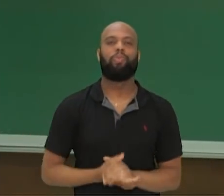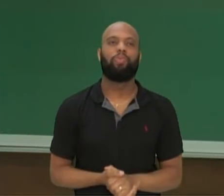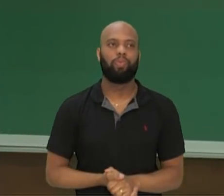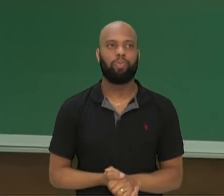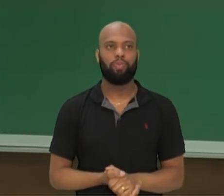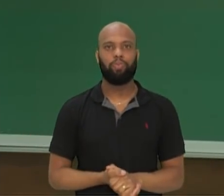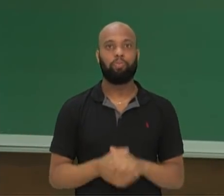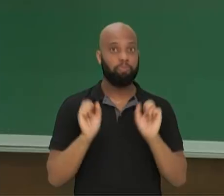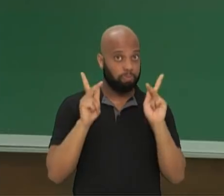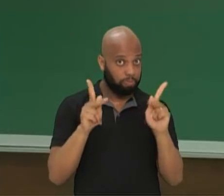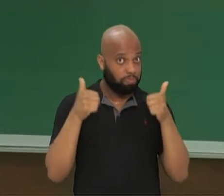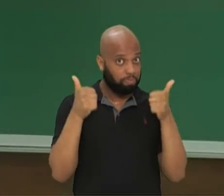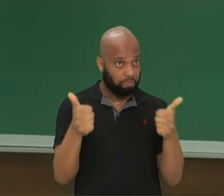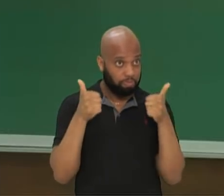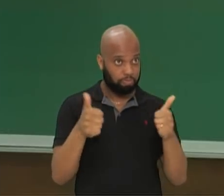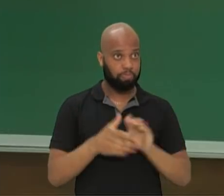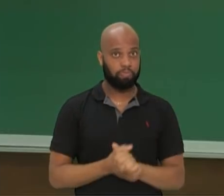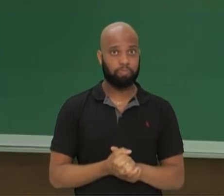verbo, ok?